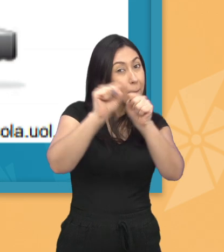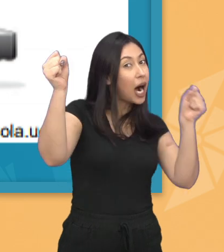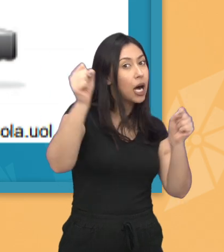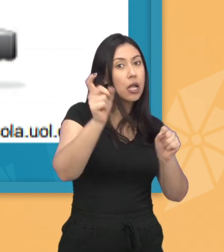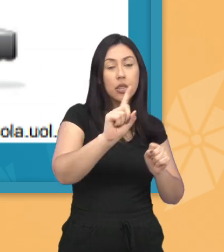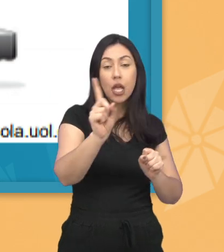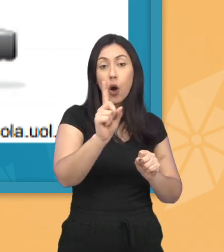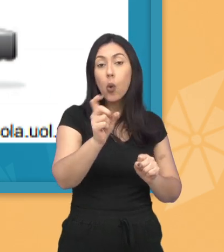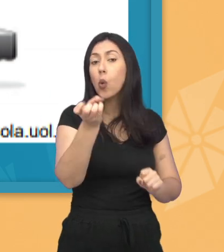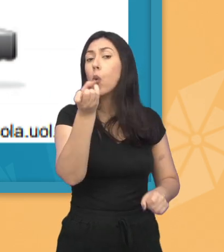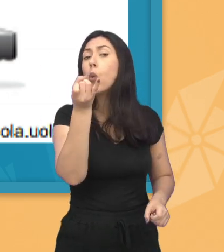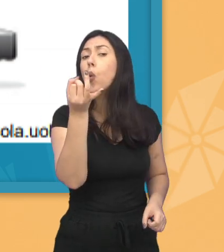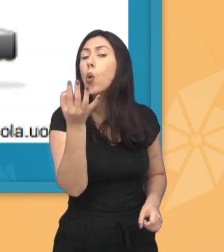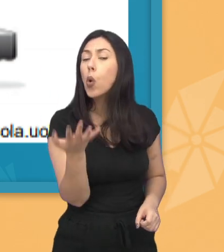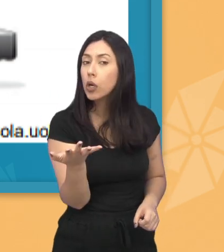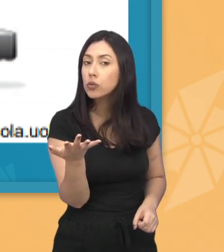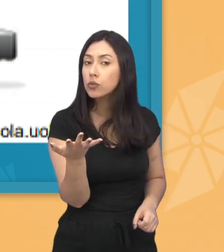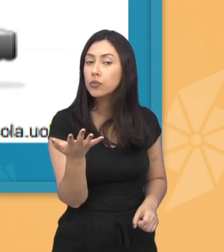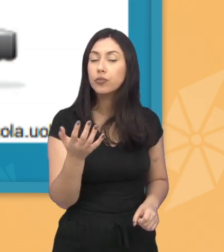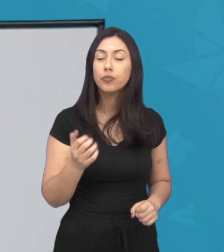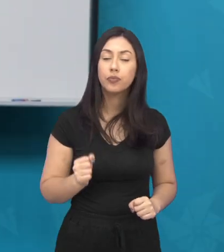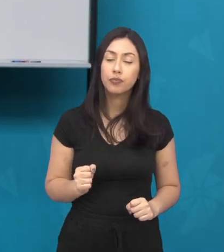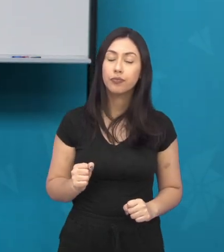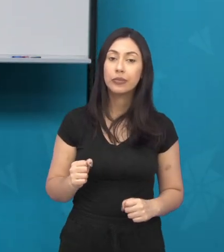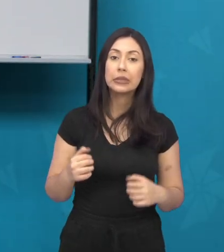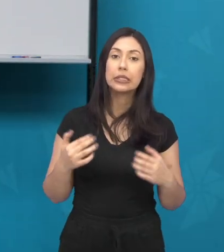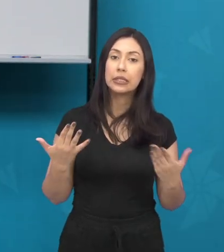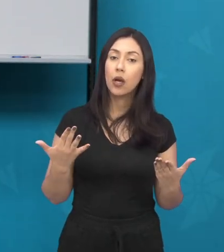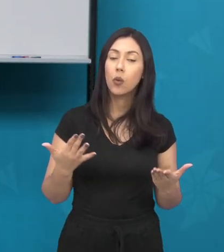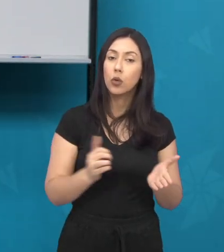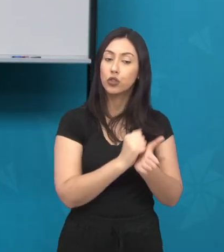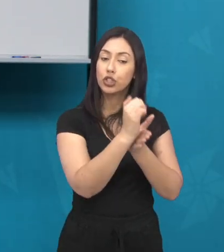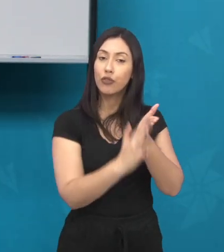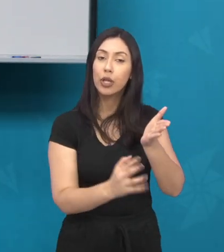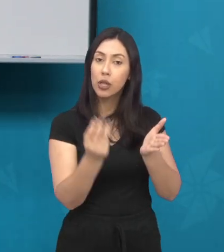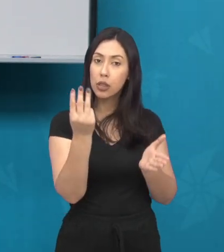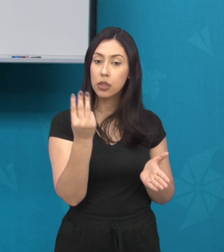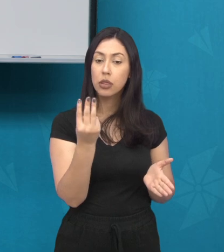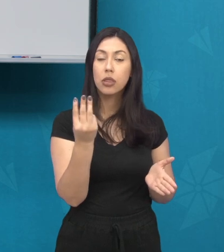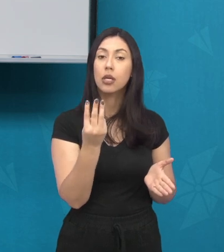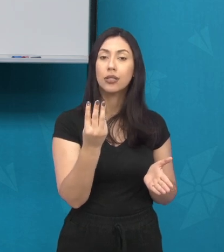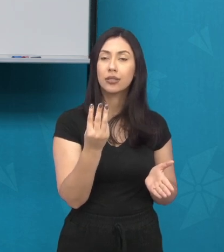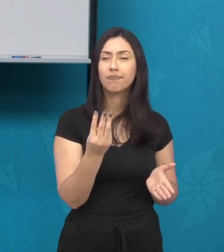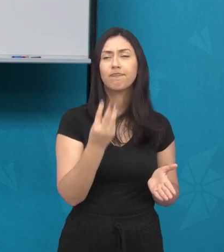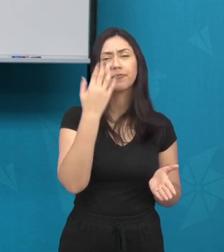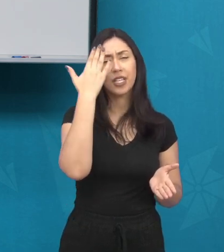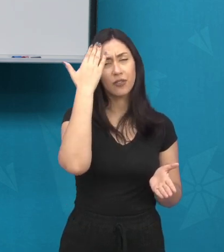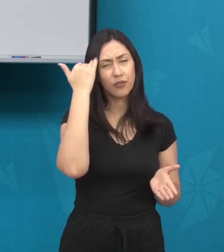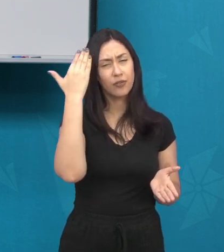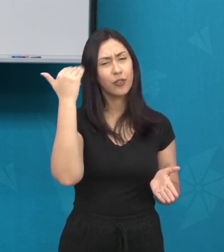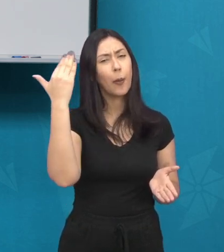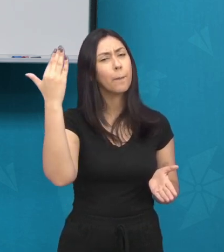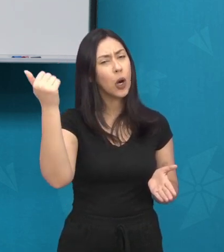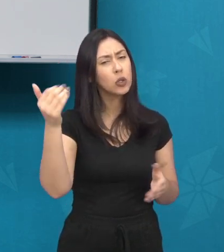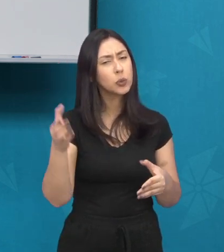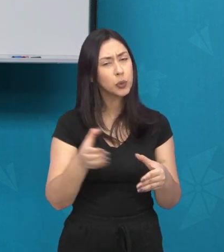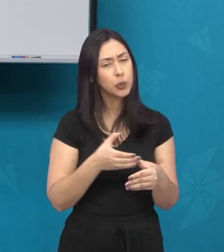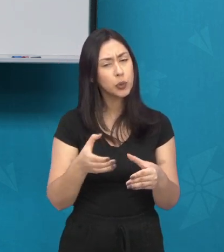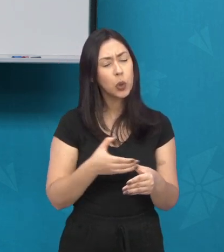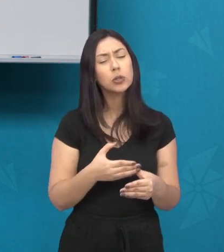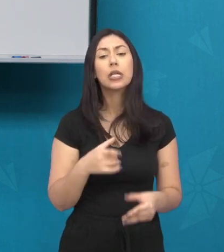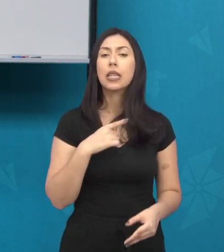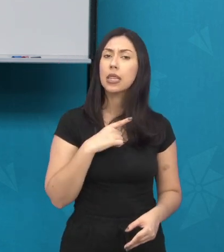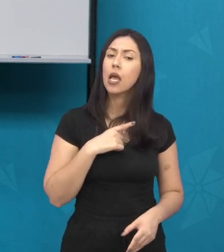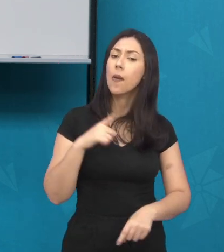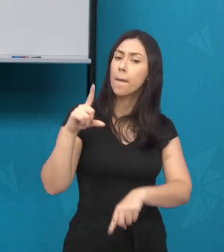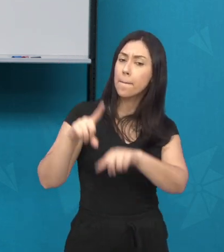se rompa é em met por segundo vamos lá pessoal questão TR é clássica de Provas e Concursos